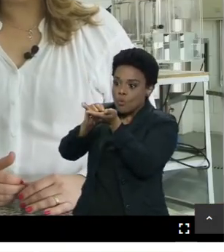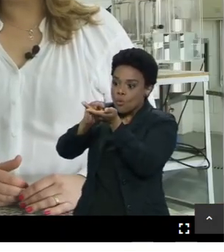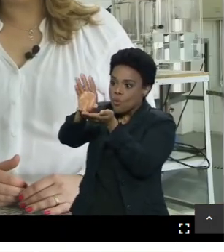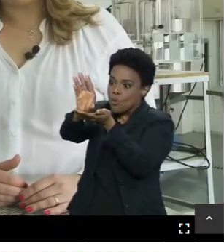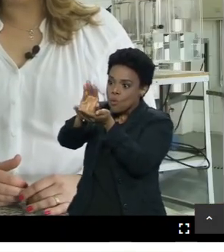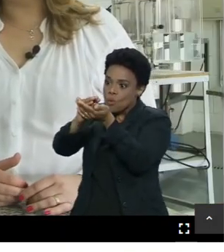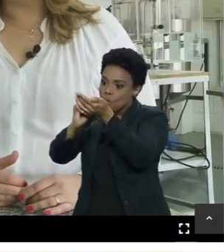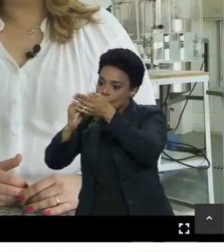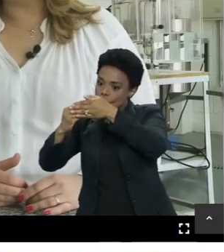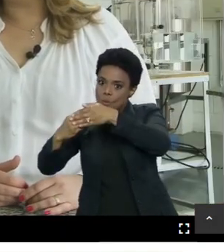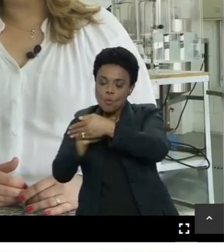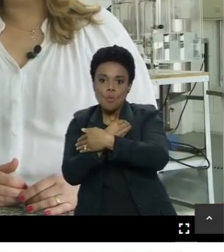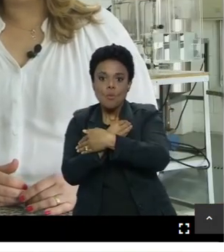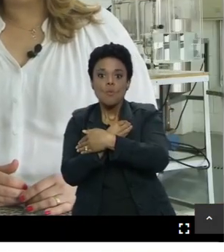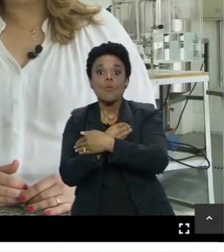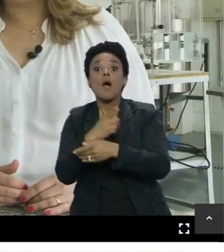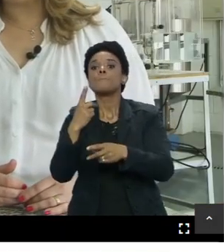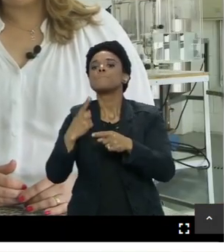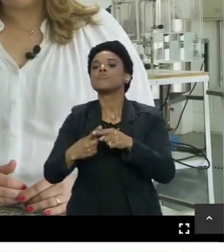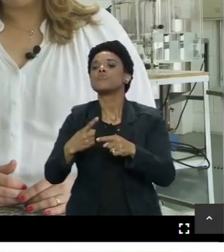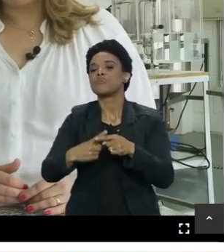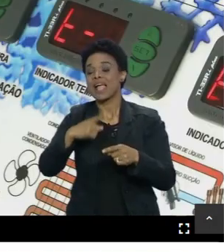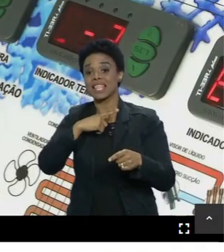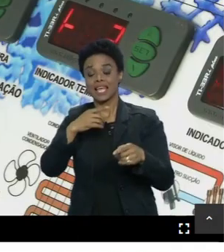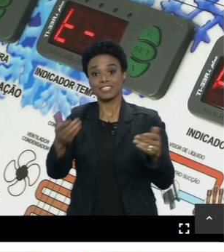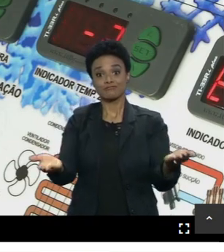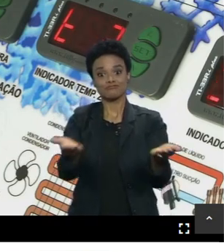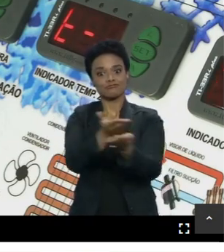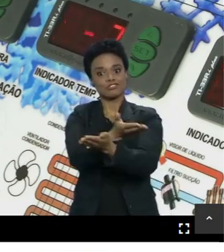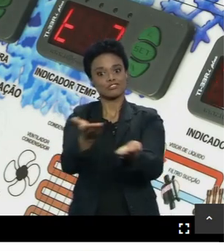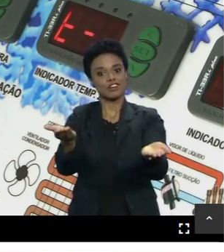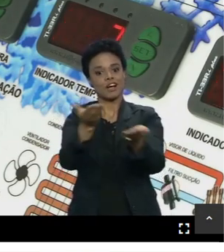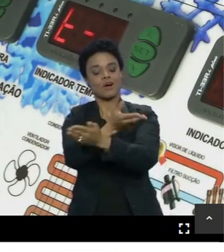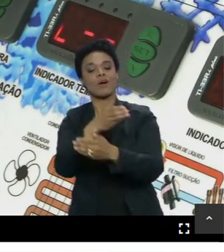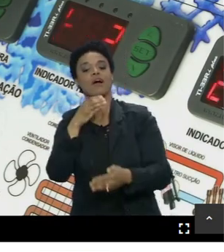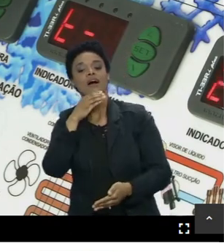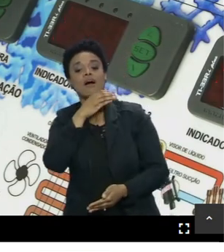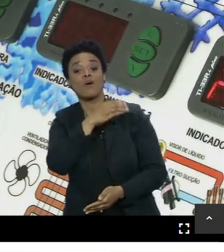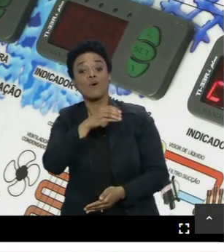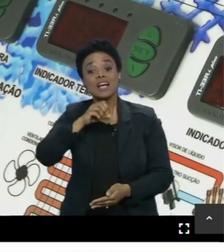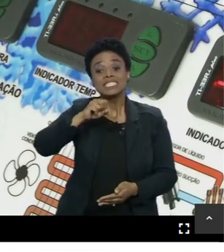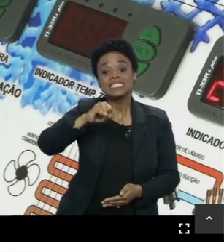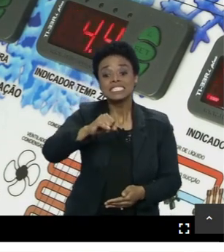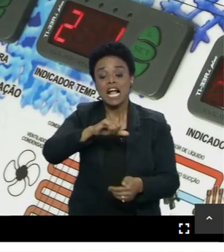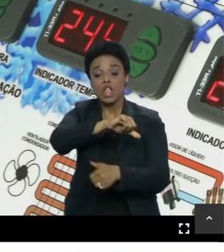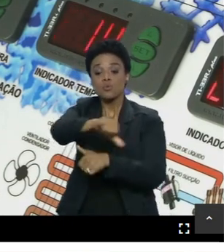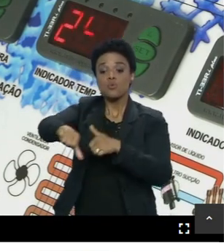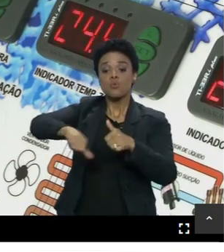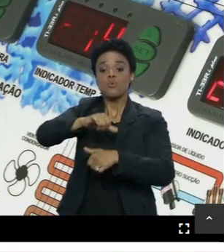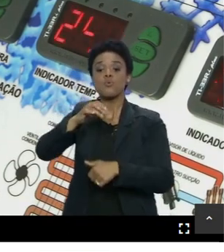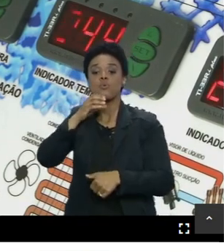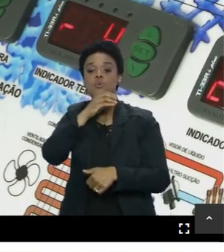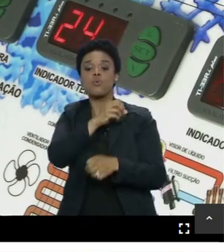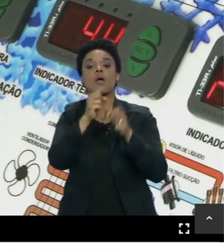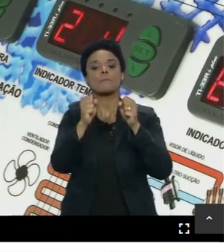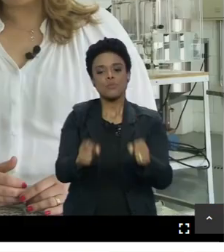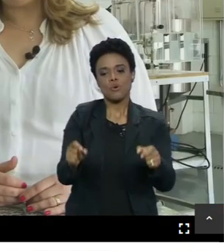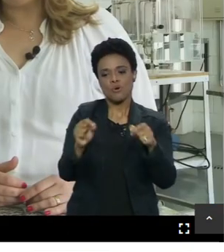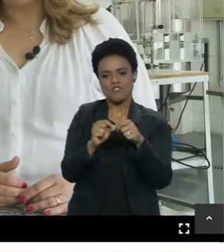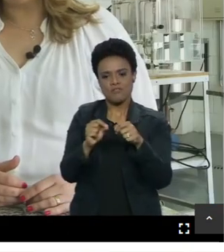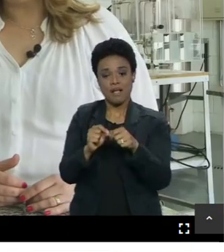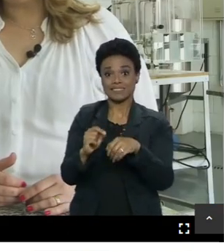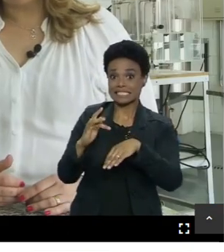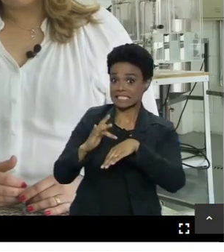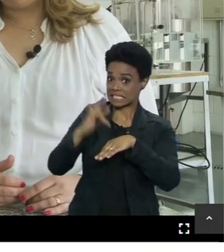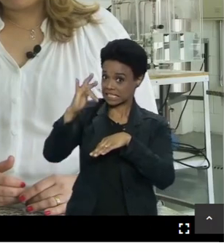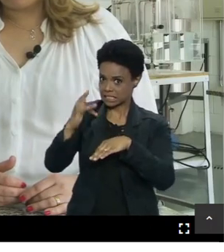só é captado em função do trocador de calor. Então os trocadores de calor eles podem fazer uma troca de calor